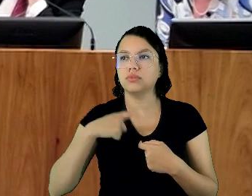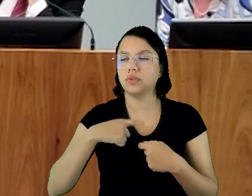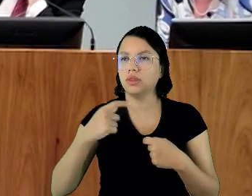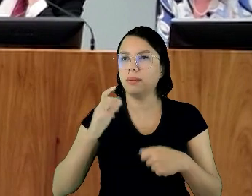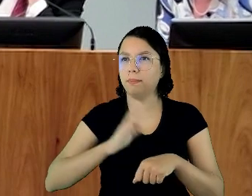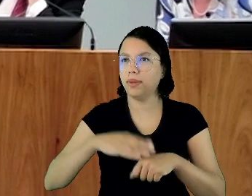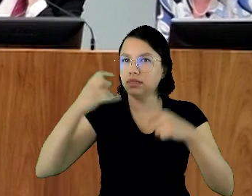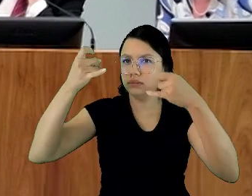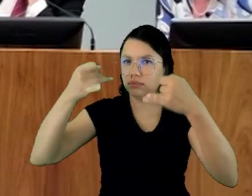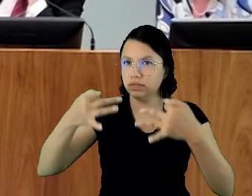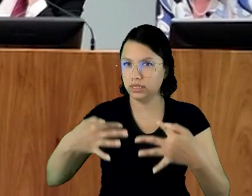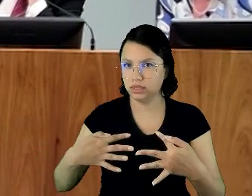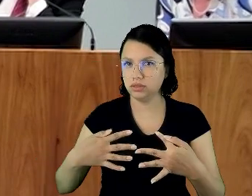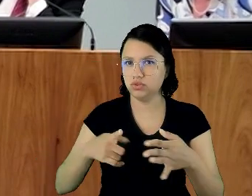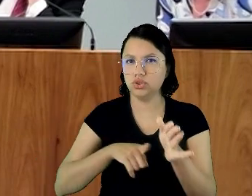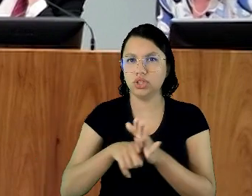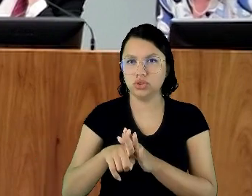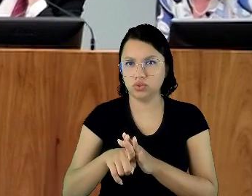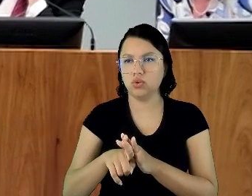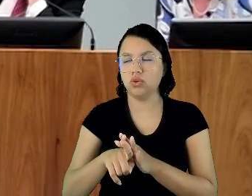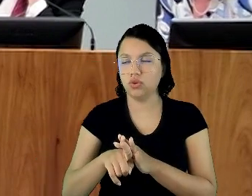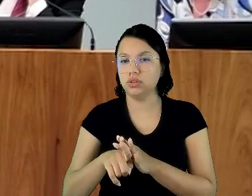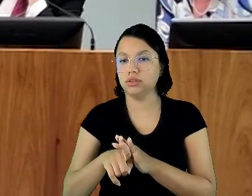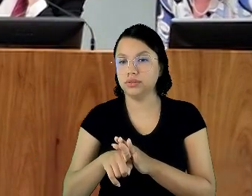haverão de estar pendentes.